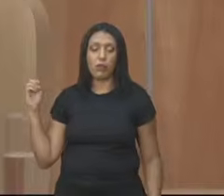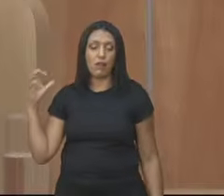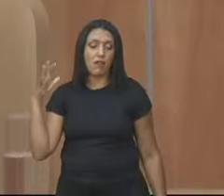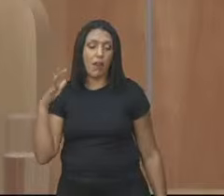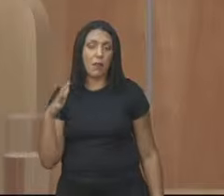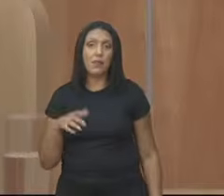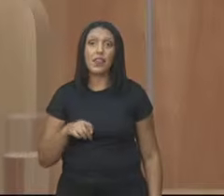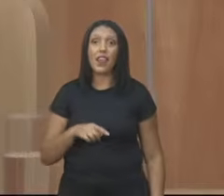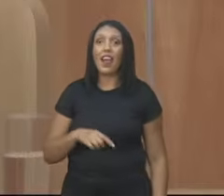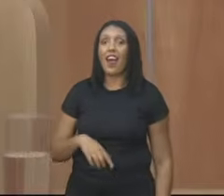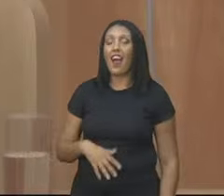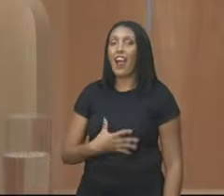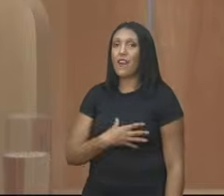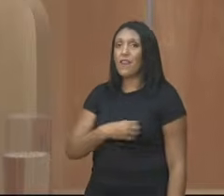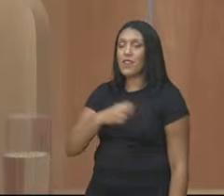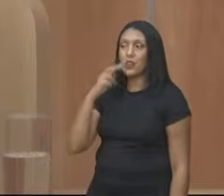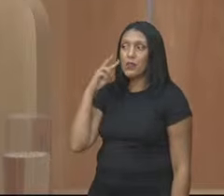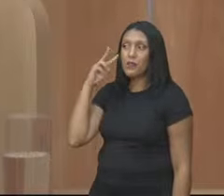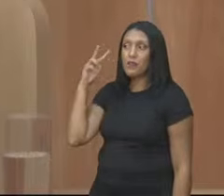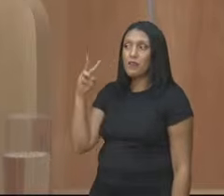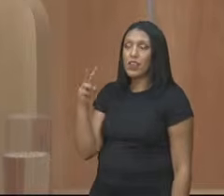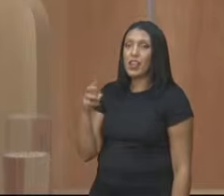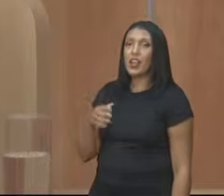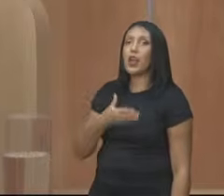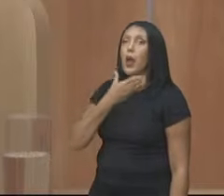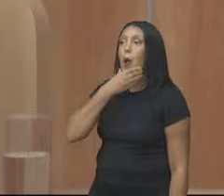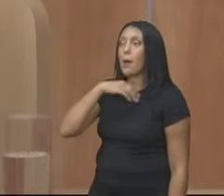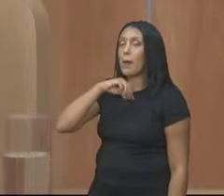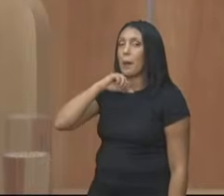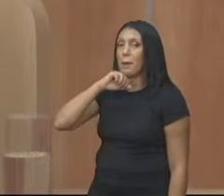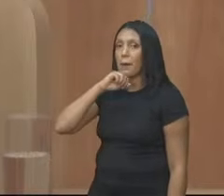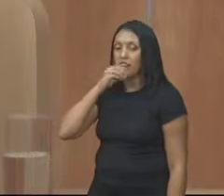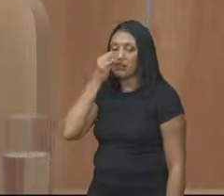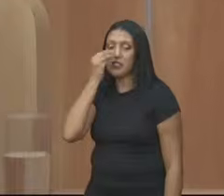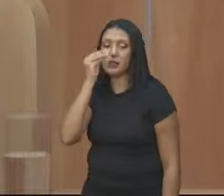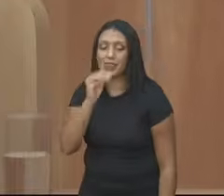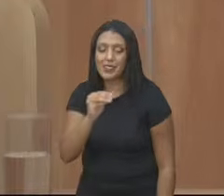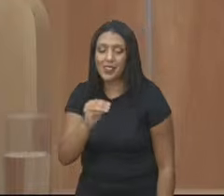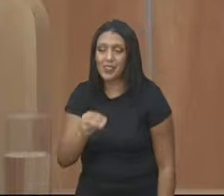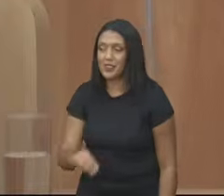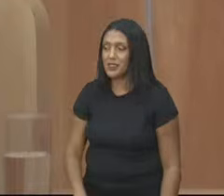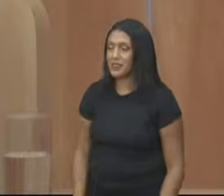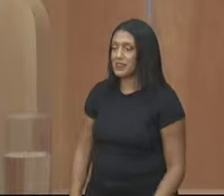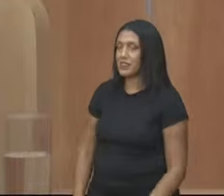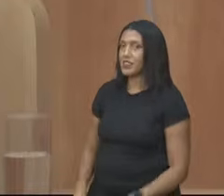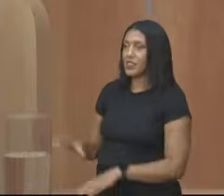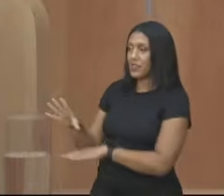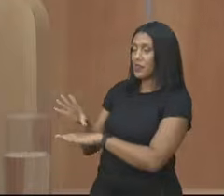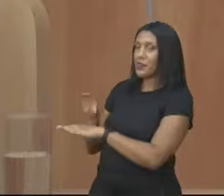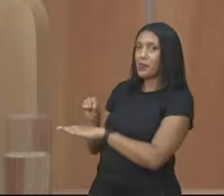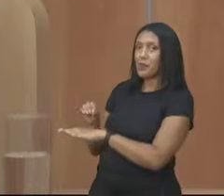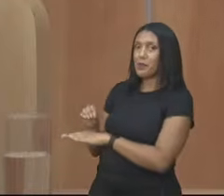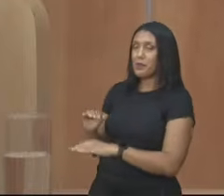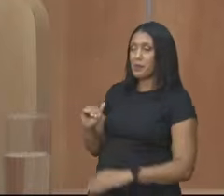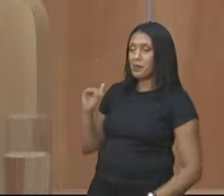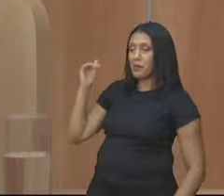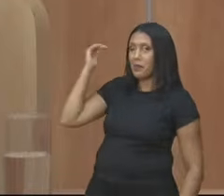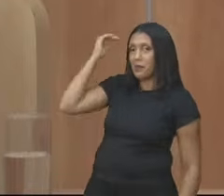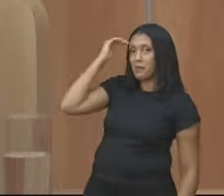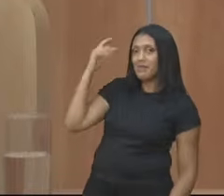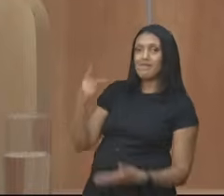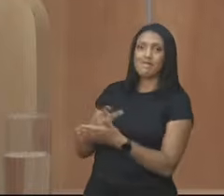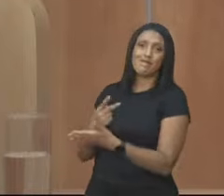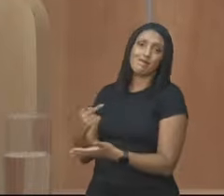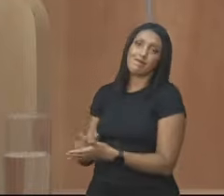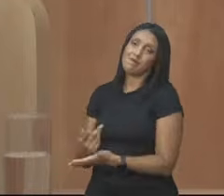Uma cidade com 250 mil habitantes, mas pode ter certeza, como foi muito colocado aqui, sempre coloco Deus na frente de tudo para me dar sabedoria. Tenho recebido pessoas